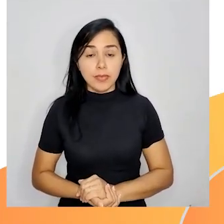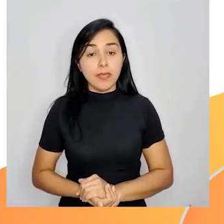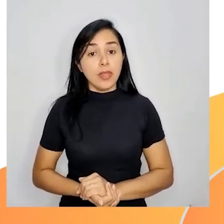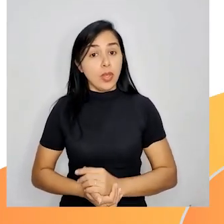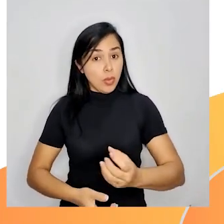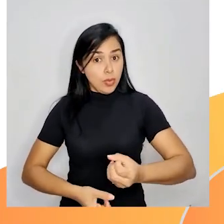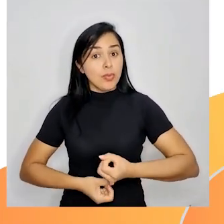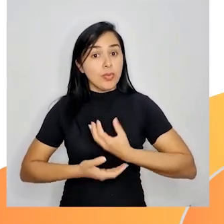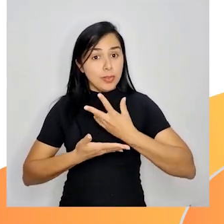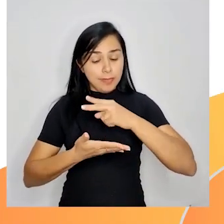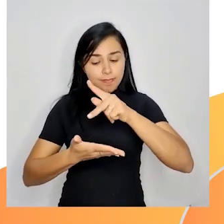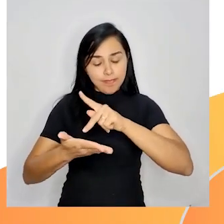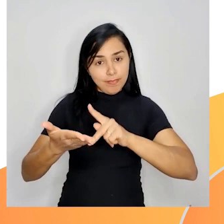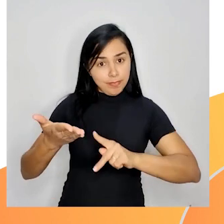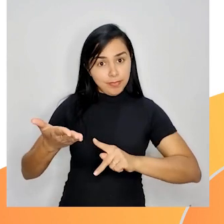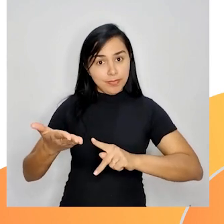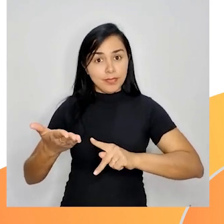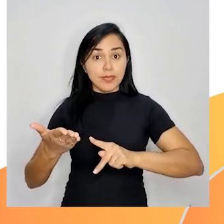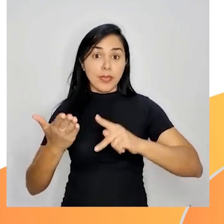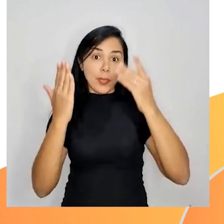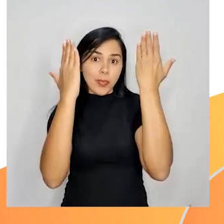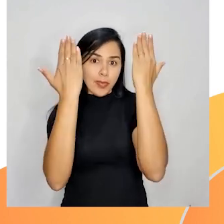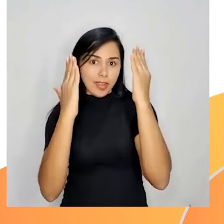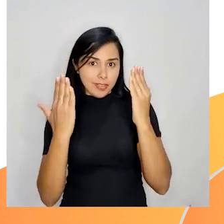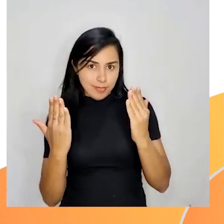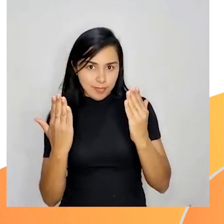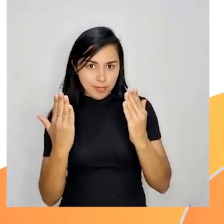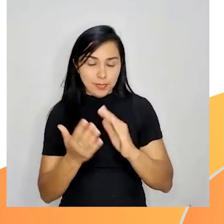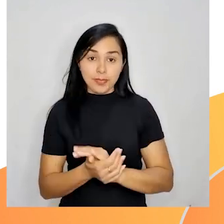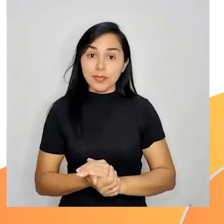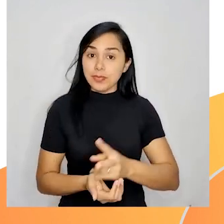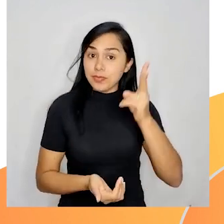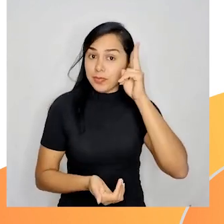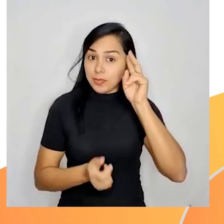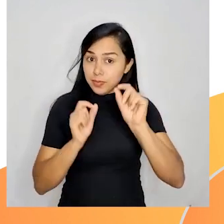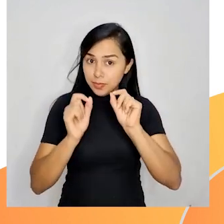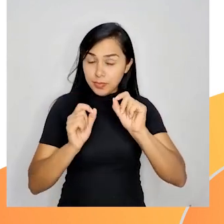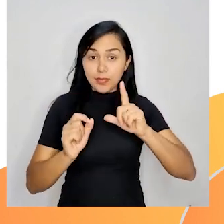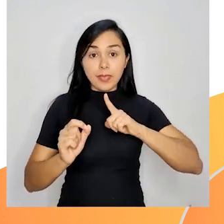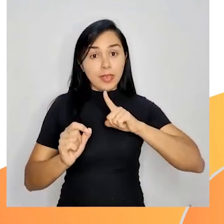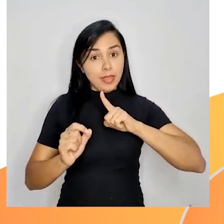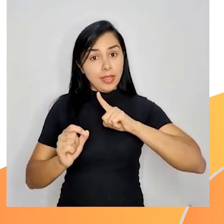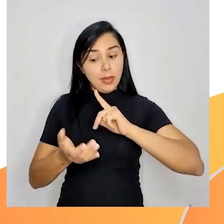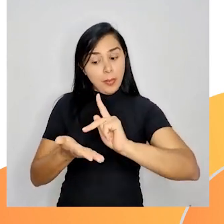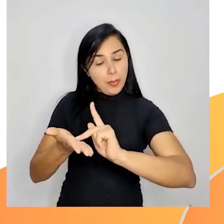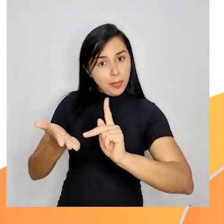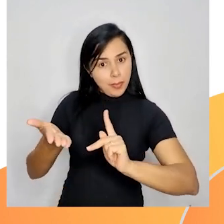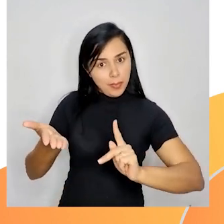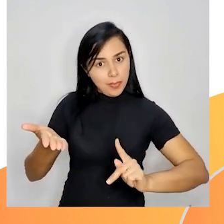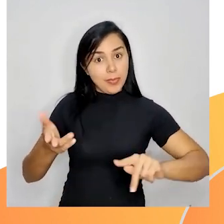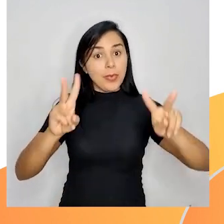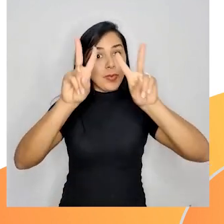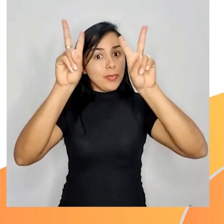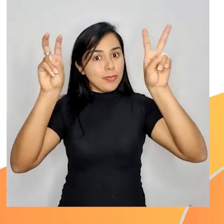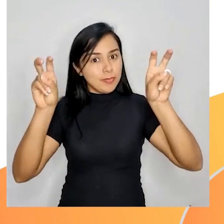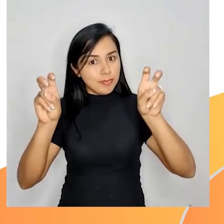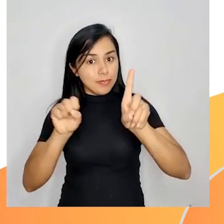poema O Bicho. Vamos relembrar que há poemas engajados sociais e há poemas